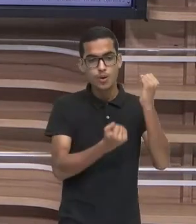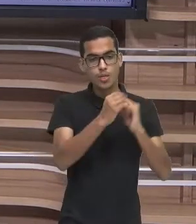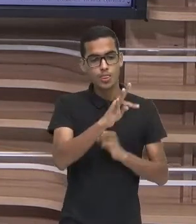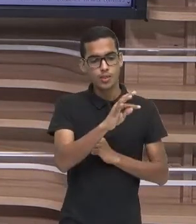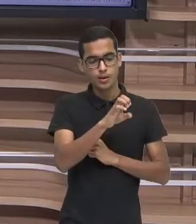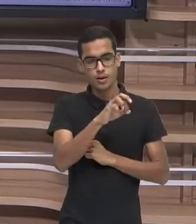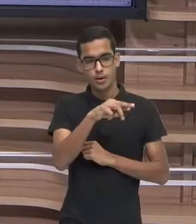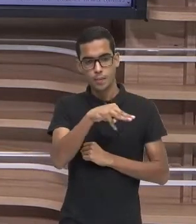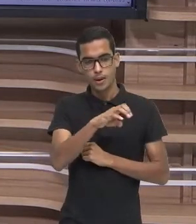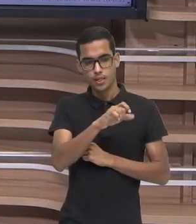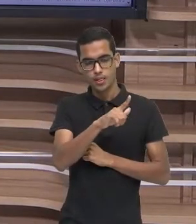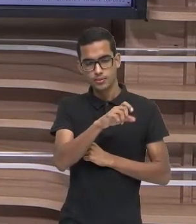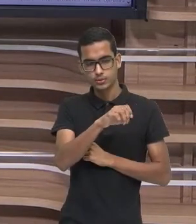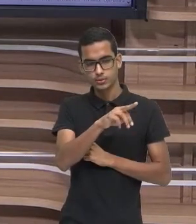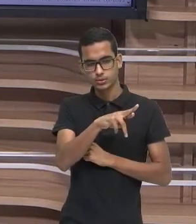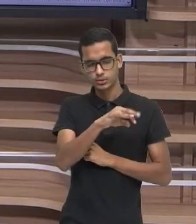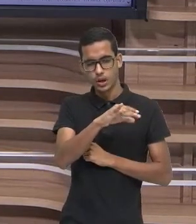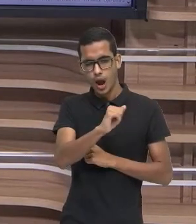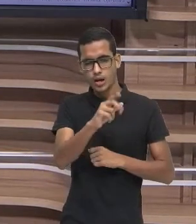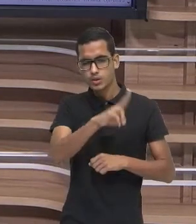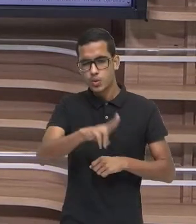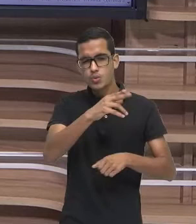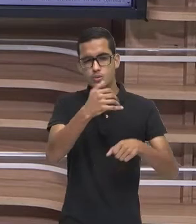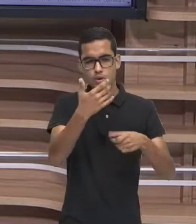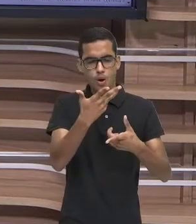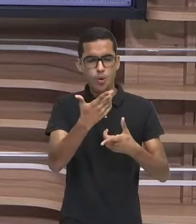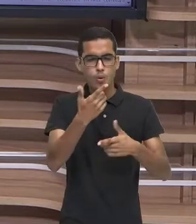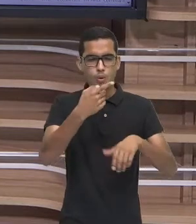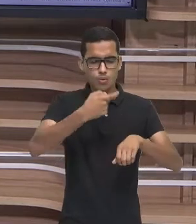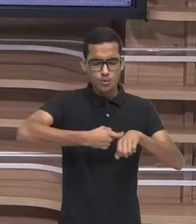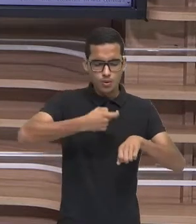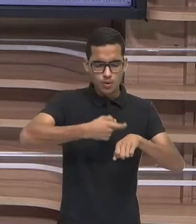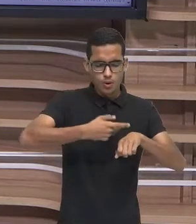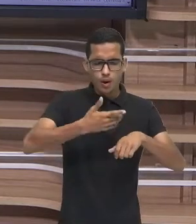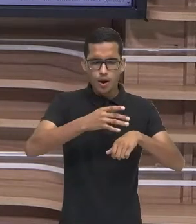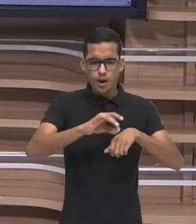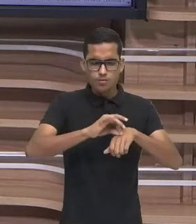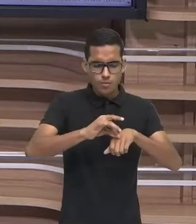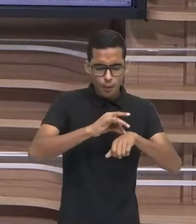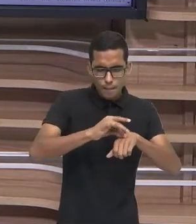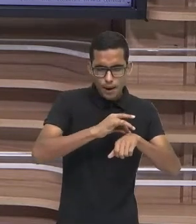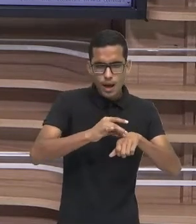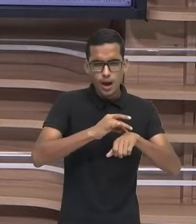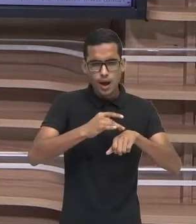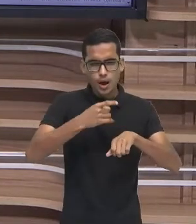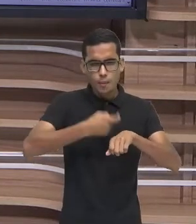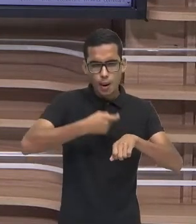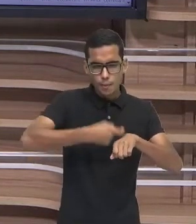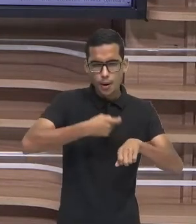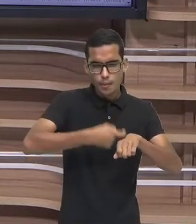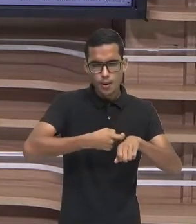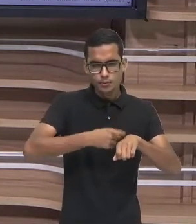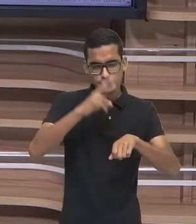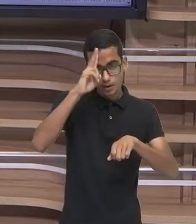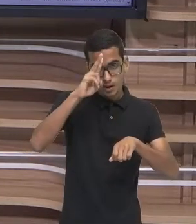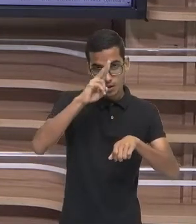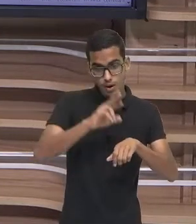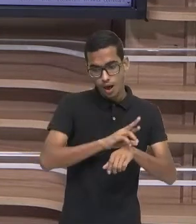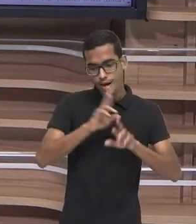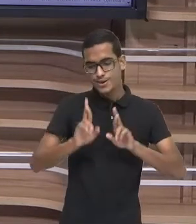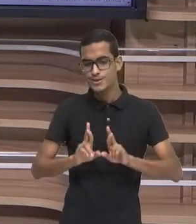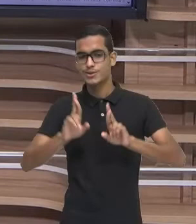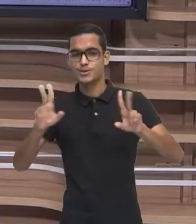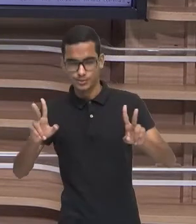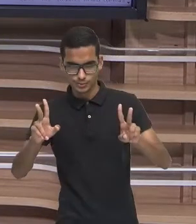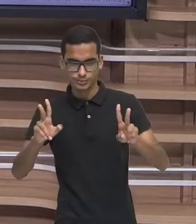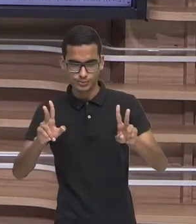isso também acaba ajudando aqui, principalmente na nossa região. Nós temos aí algumas usinas muito importantes, como a de Tucuruí,